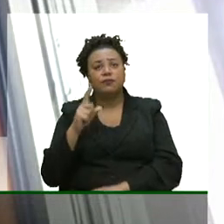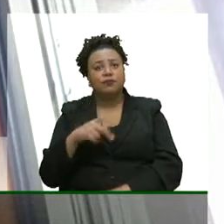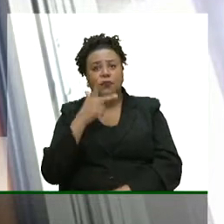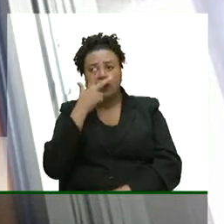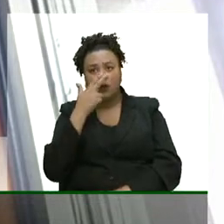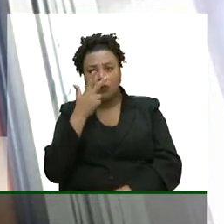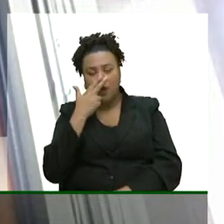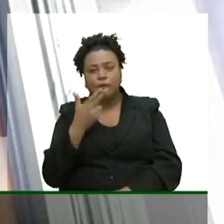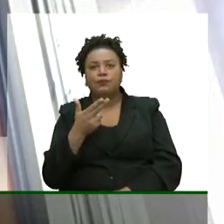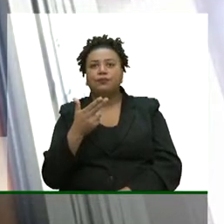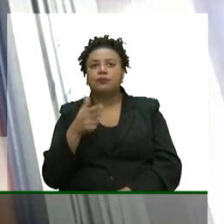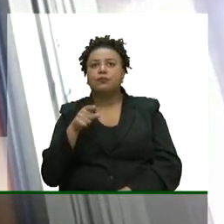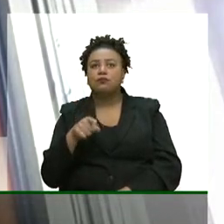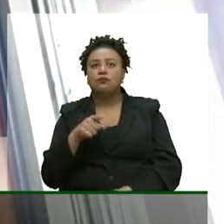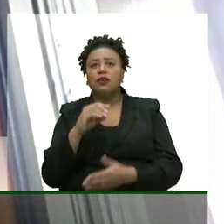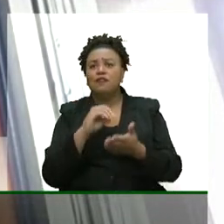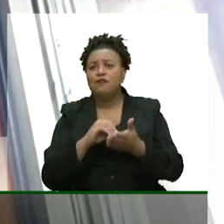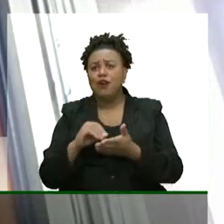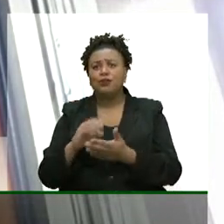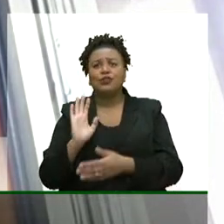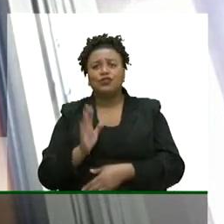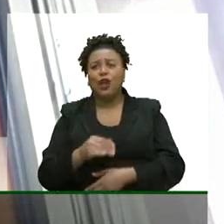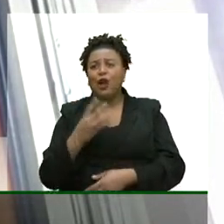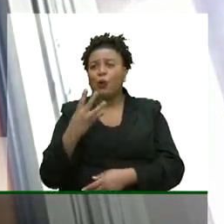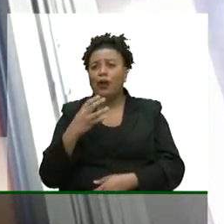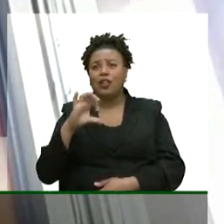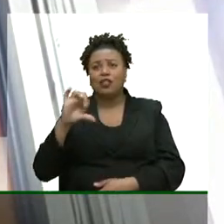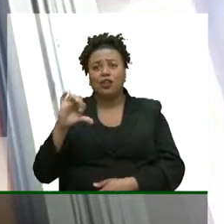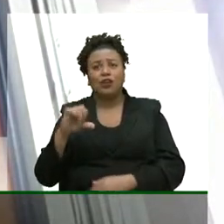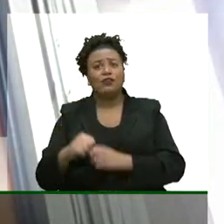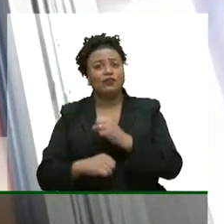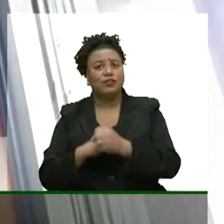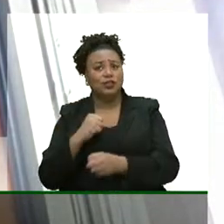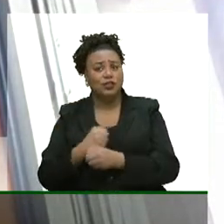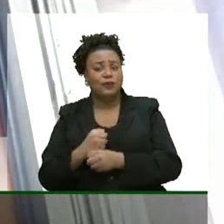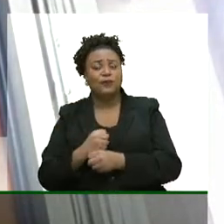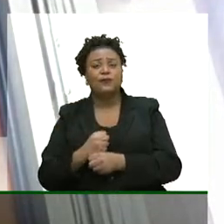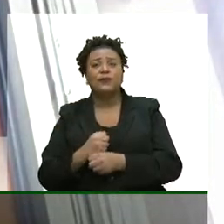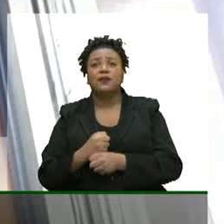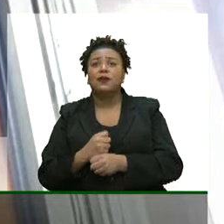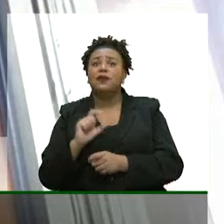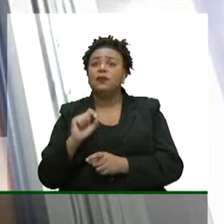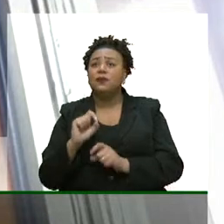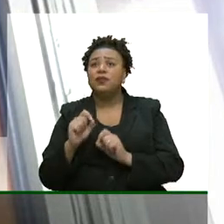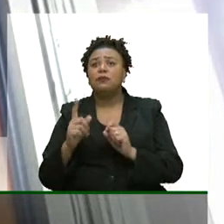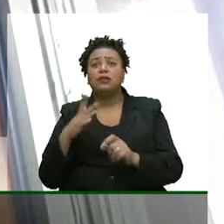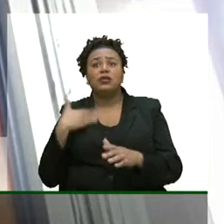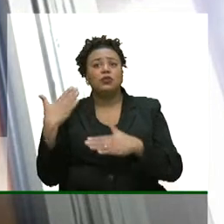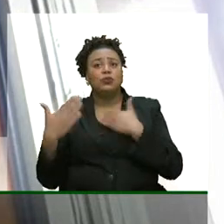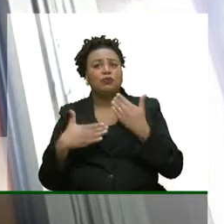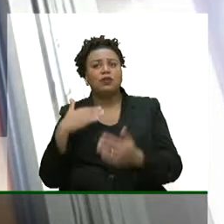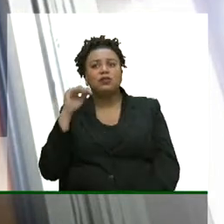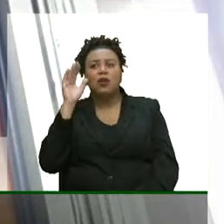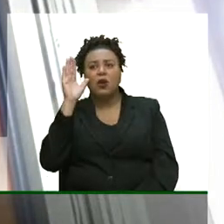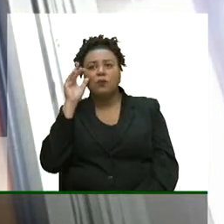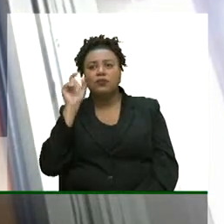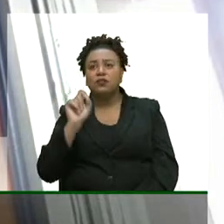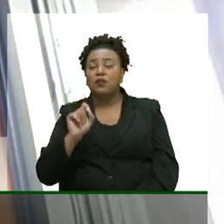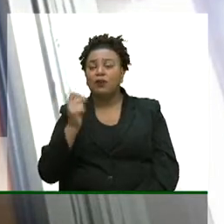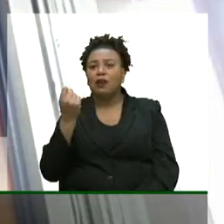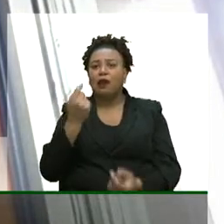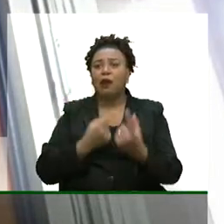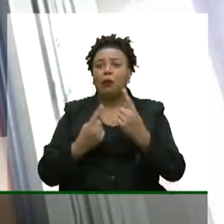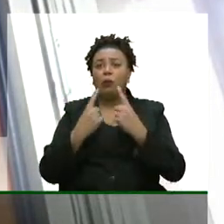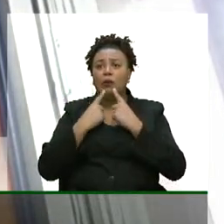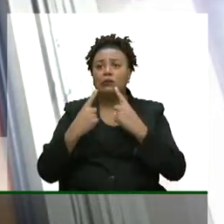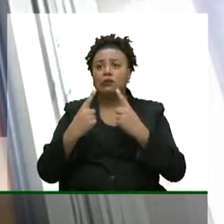mesmas circunstâncias deficitárias que o Estado vive há 49 anos. E causa até surpresa observar algumas